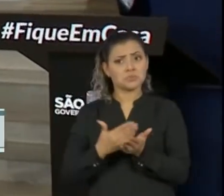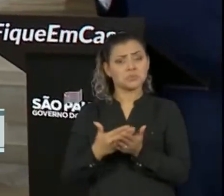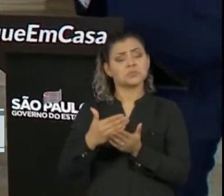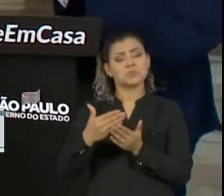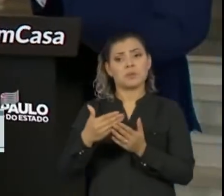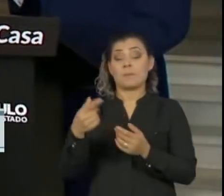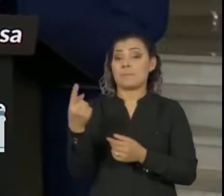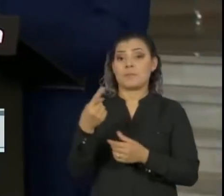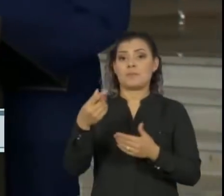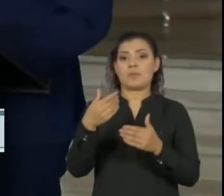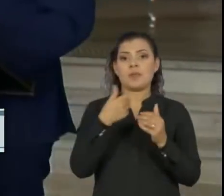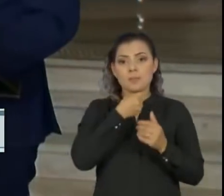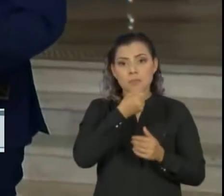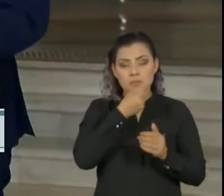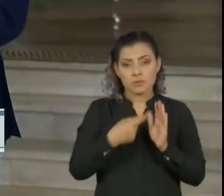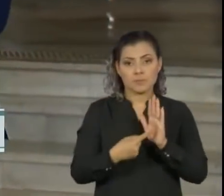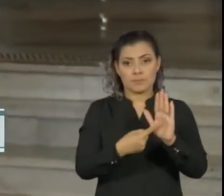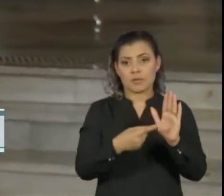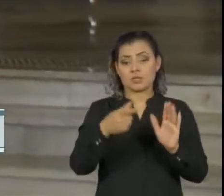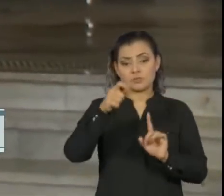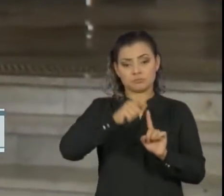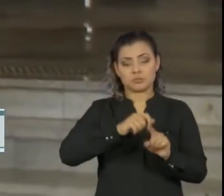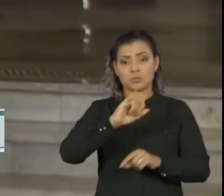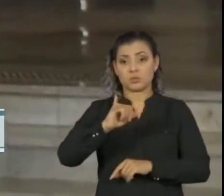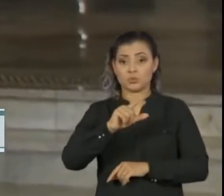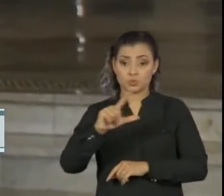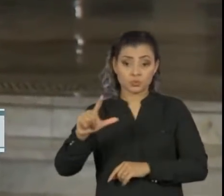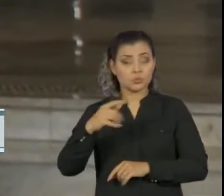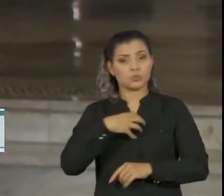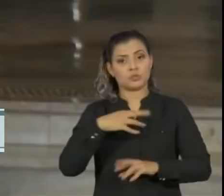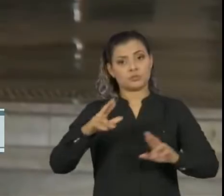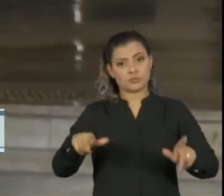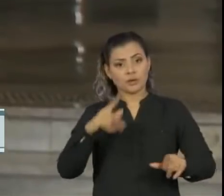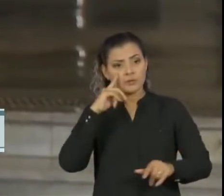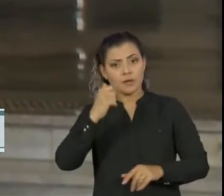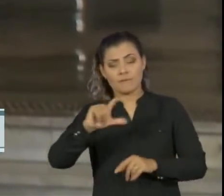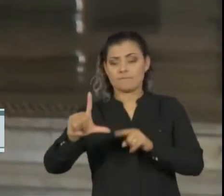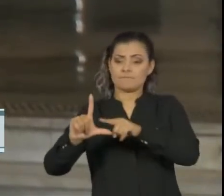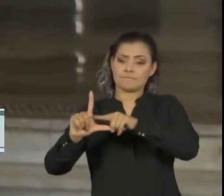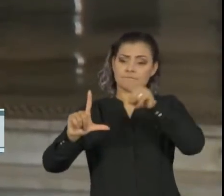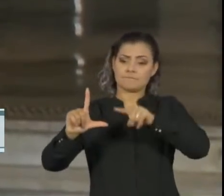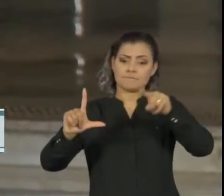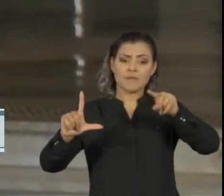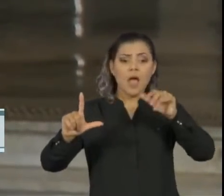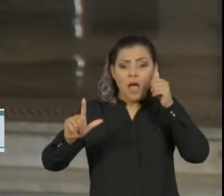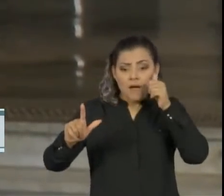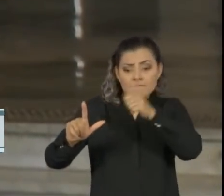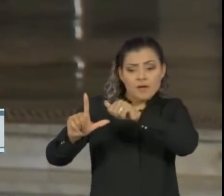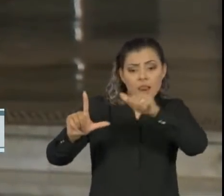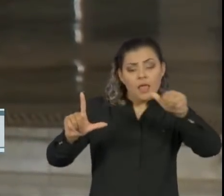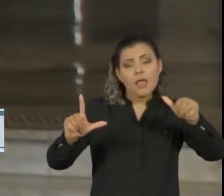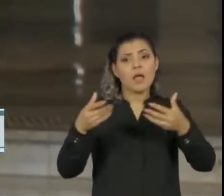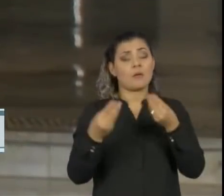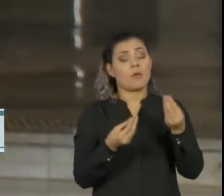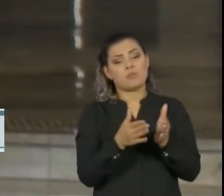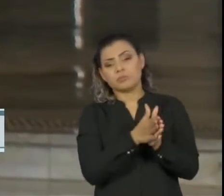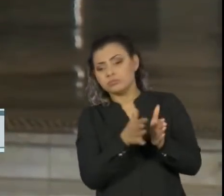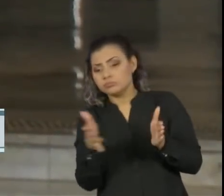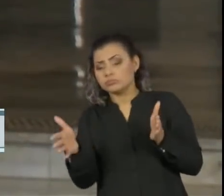primeira apresentação nossa para o mês de julho, e fundamental dizer que para que a gente possa